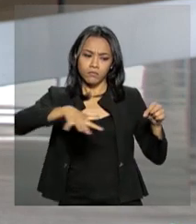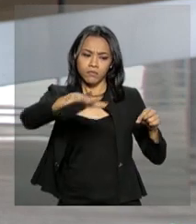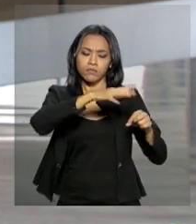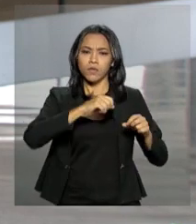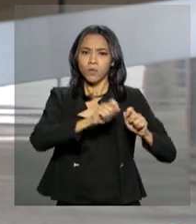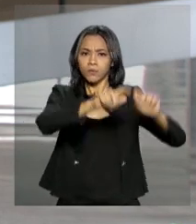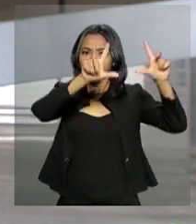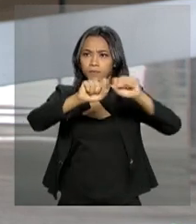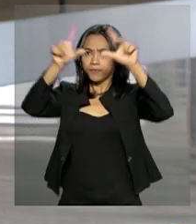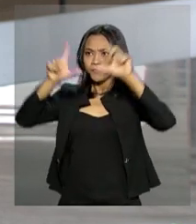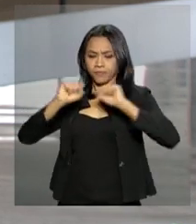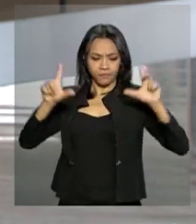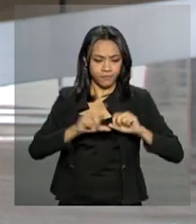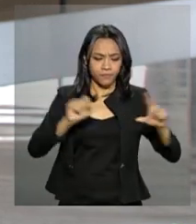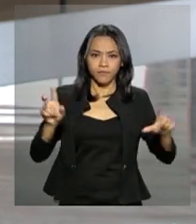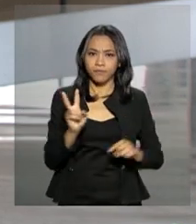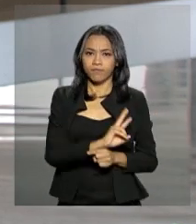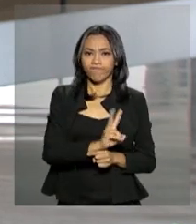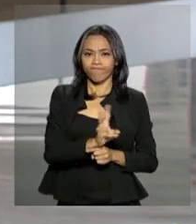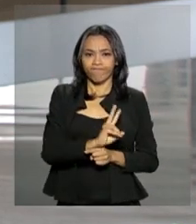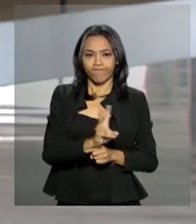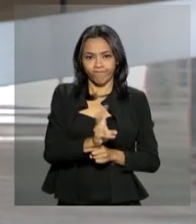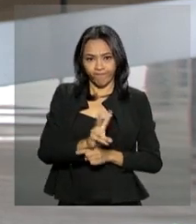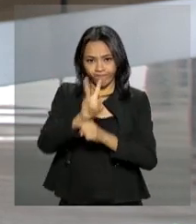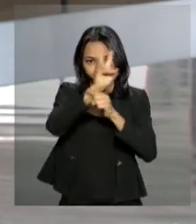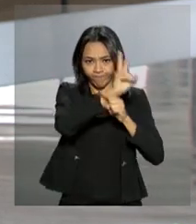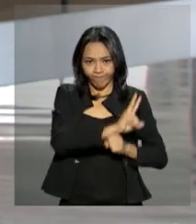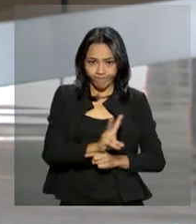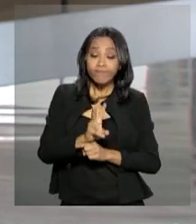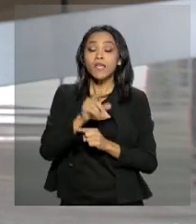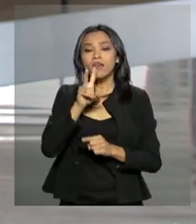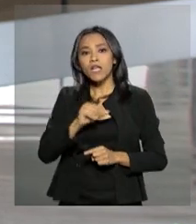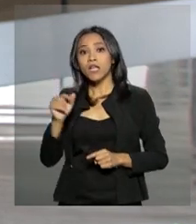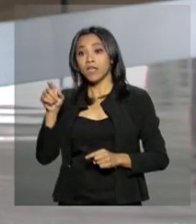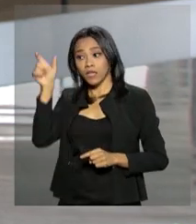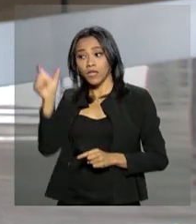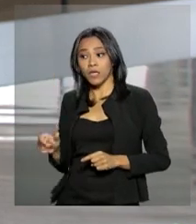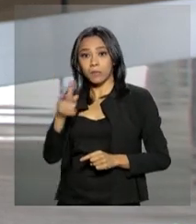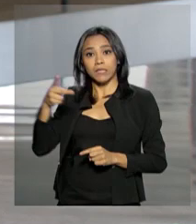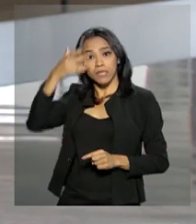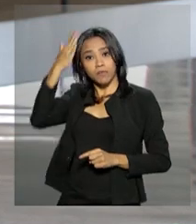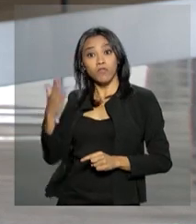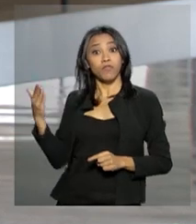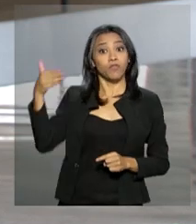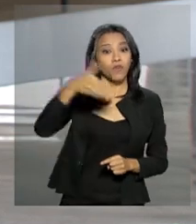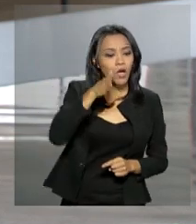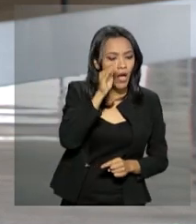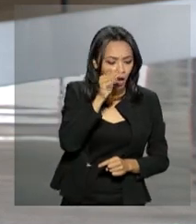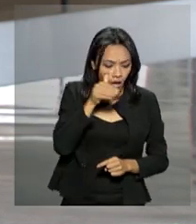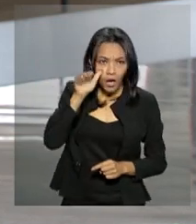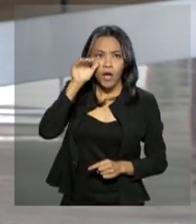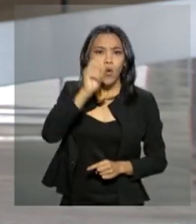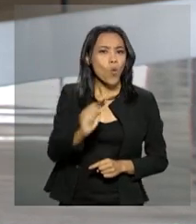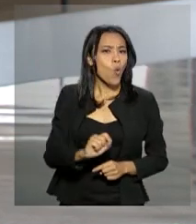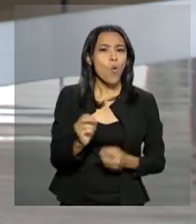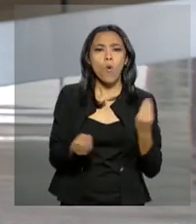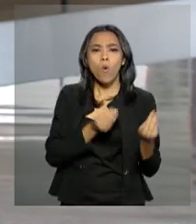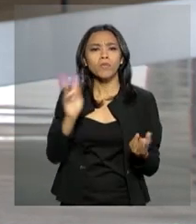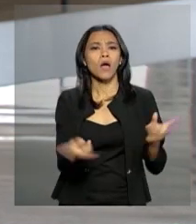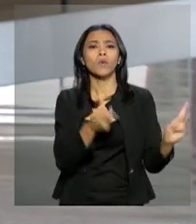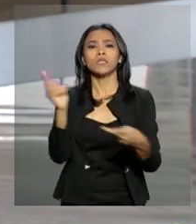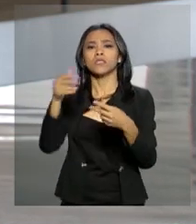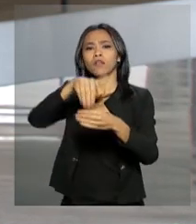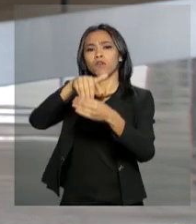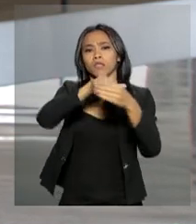e controle nacional ele foi verificar o andamento das votações em todo o país vamos ver na